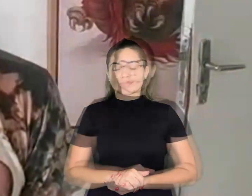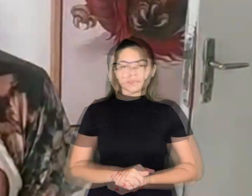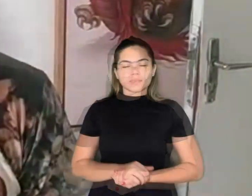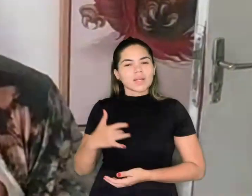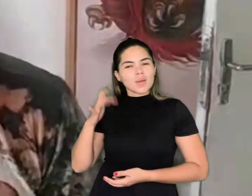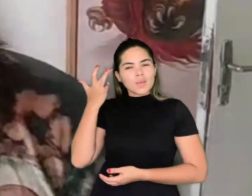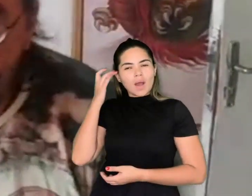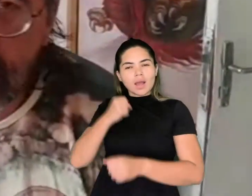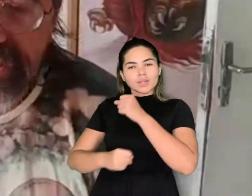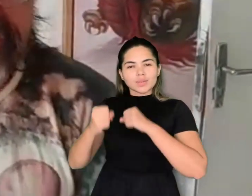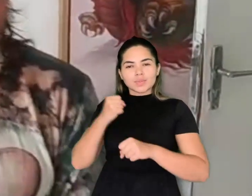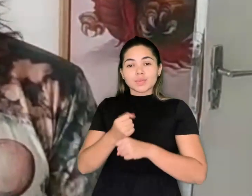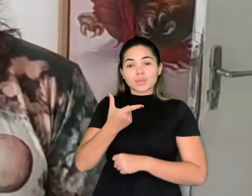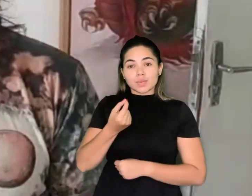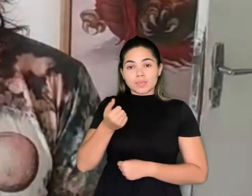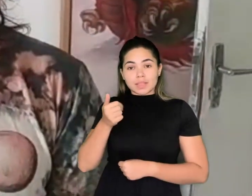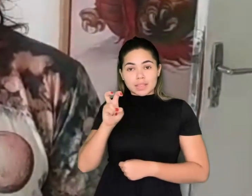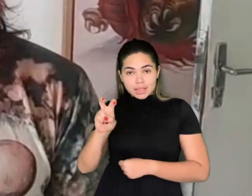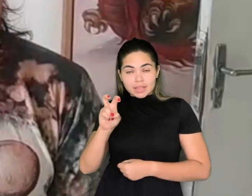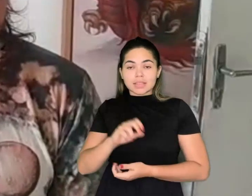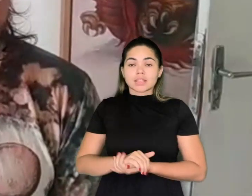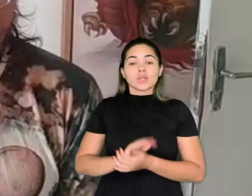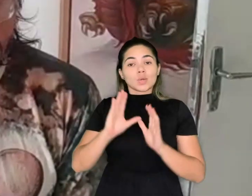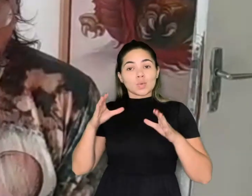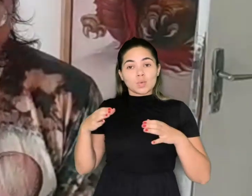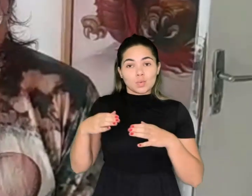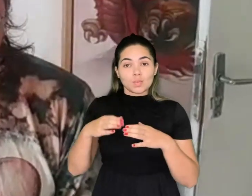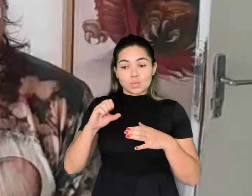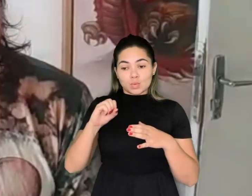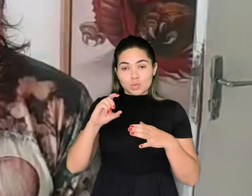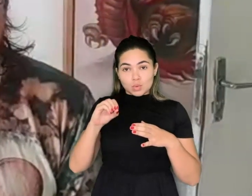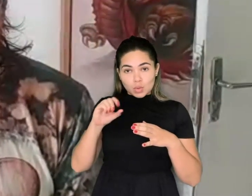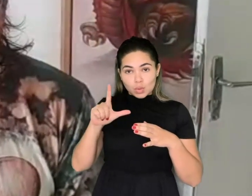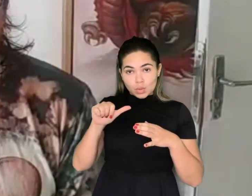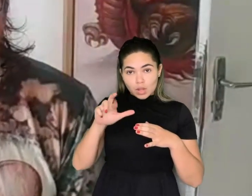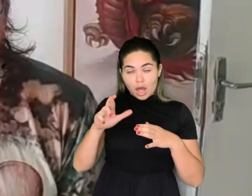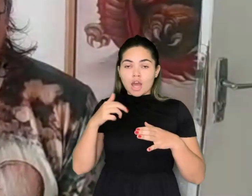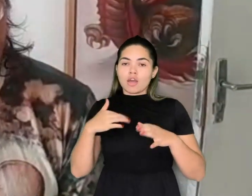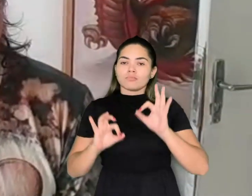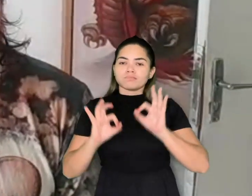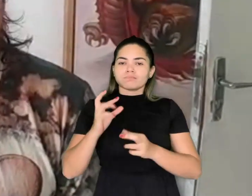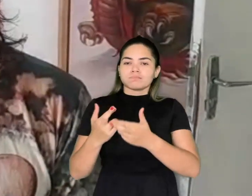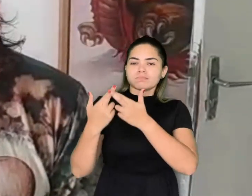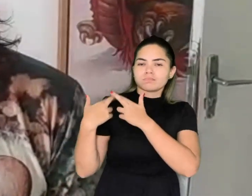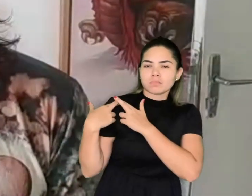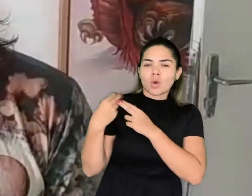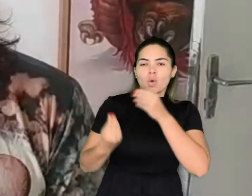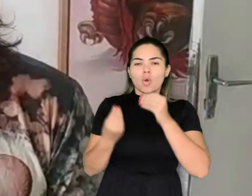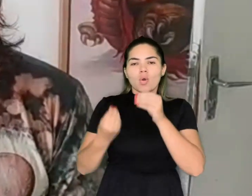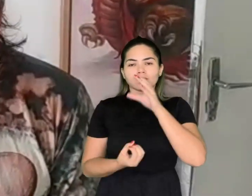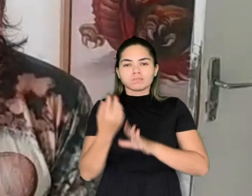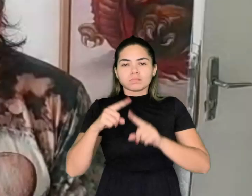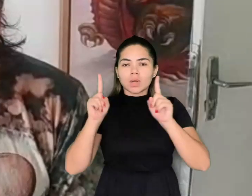Bom, se não me engano, o ano foi 2015. Nós estávamos na Solar, e eu, como coordenador de programas e projetos, estava pensando nos